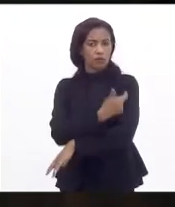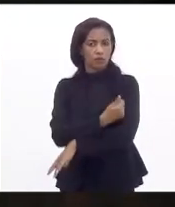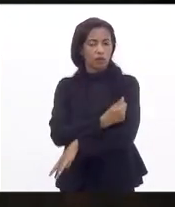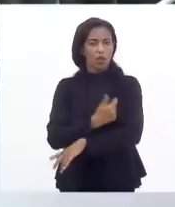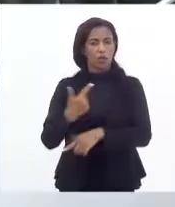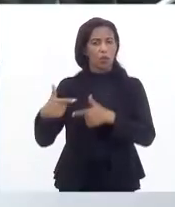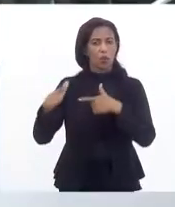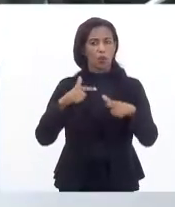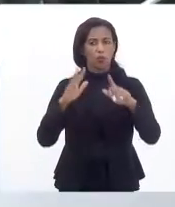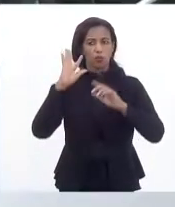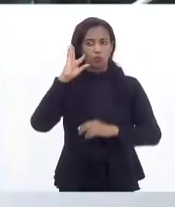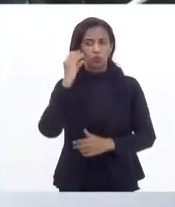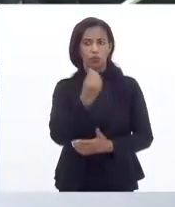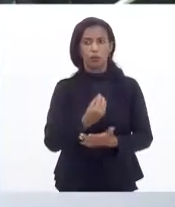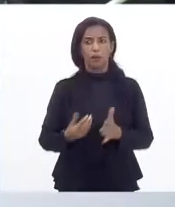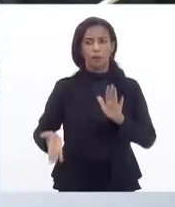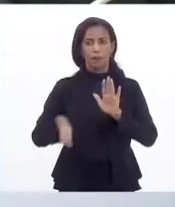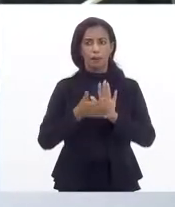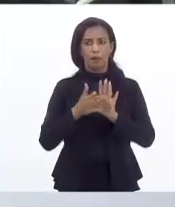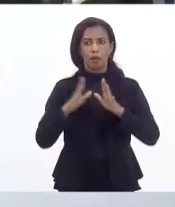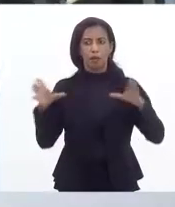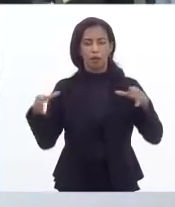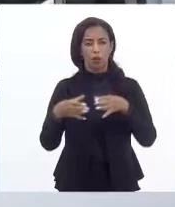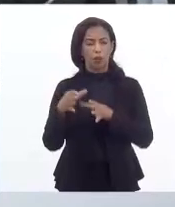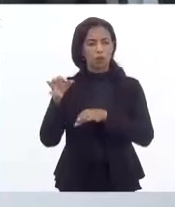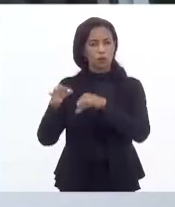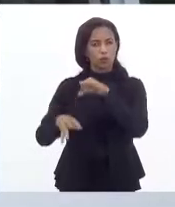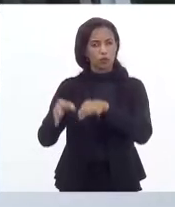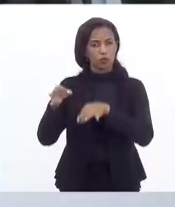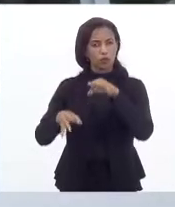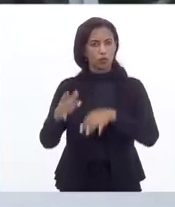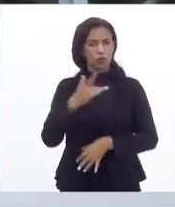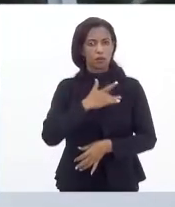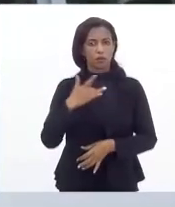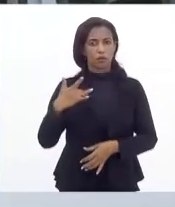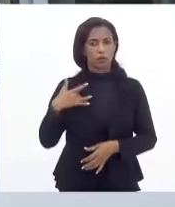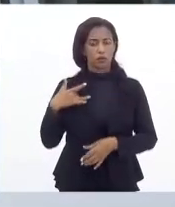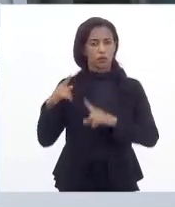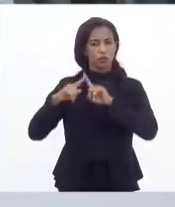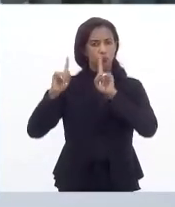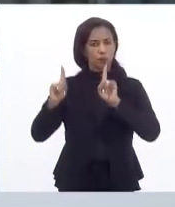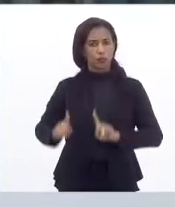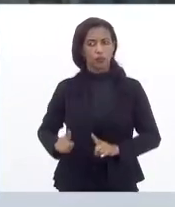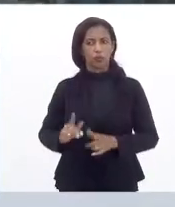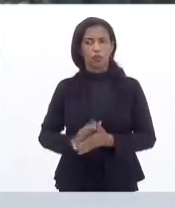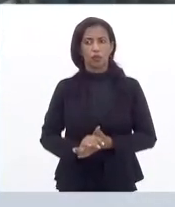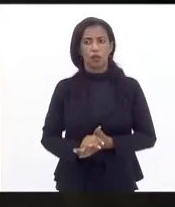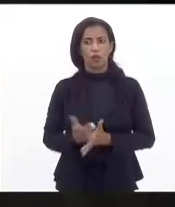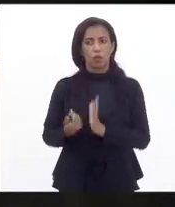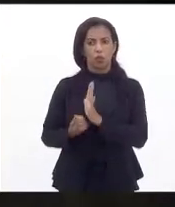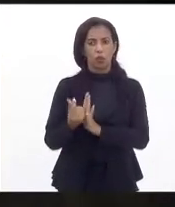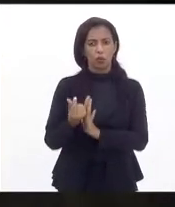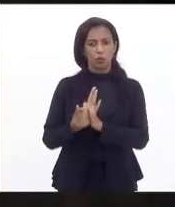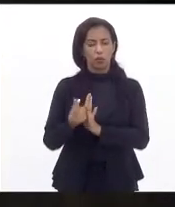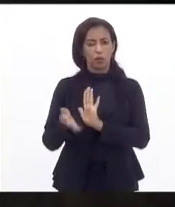outras providências. Pendendo de pareceres das comissões de Constituição, Justiça, de Saúde, Servidores Públicos e